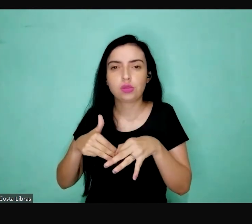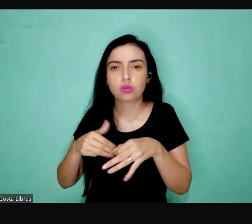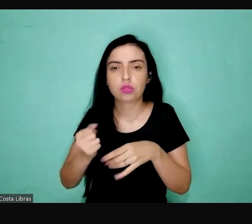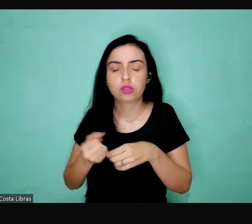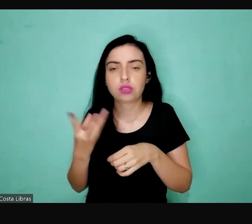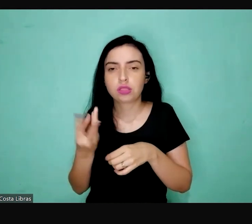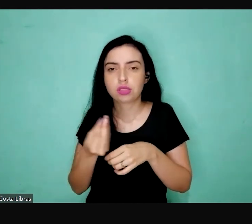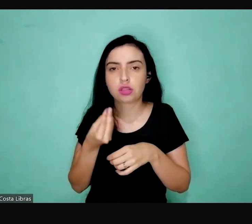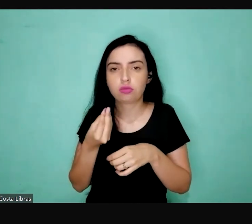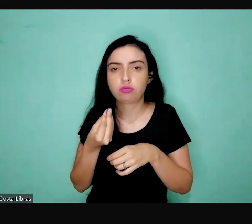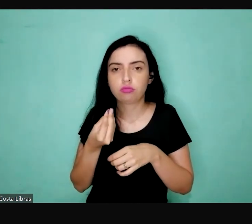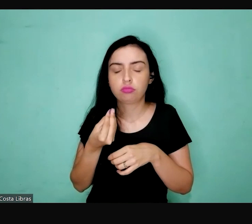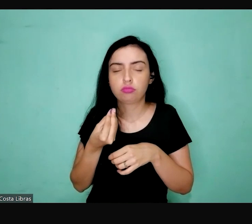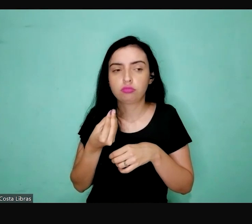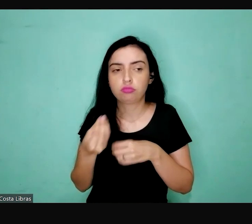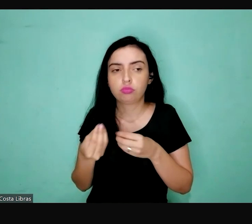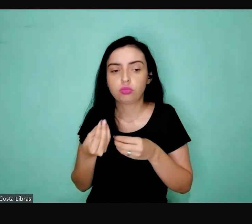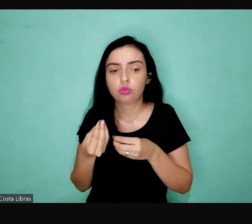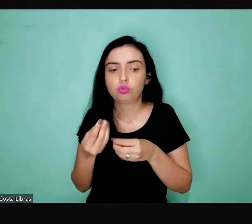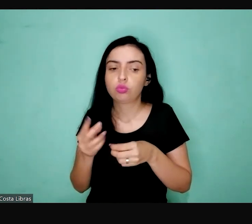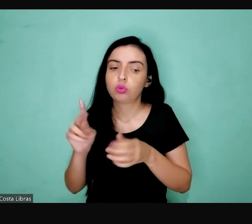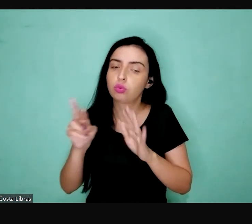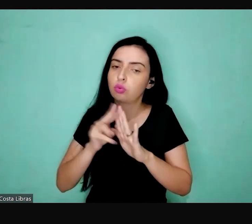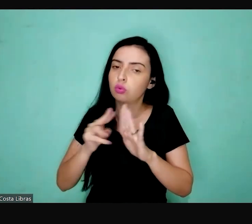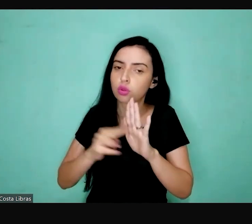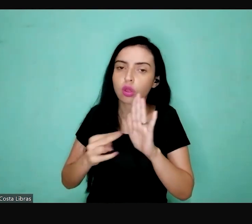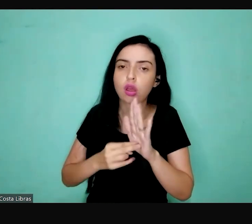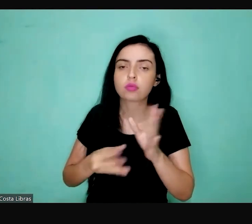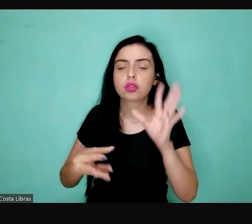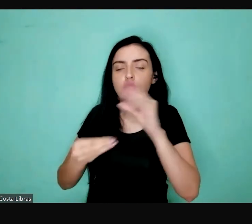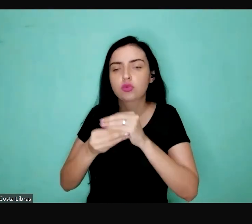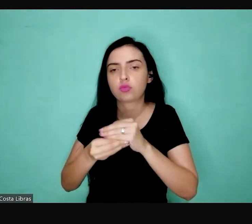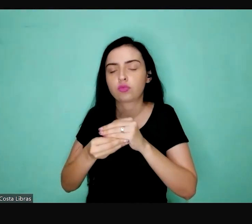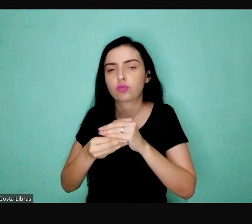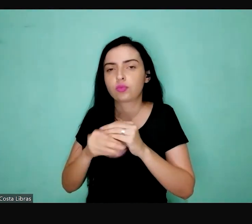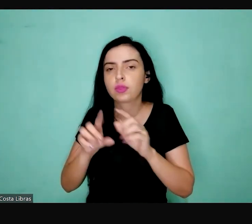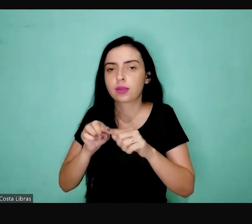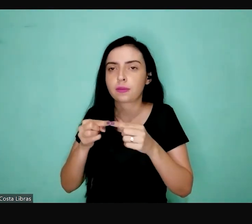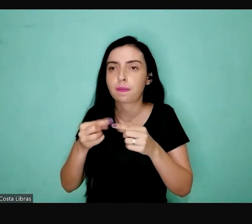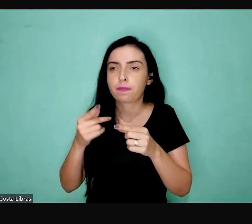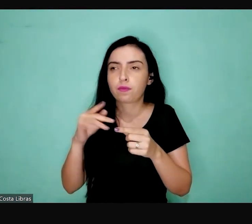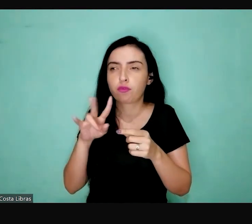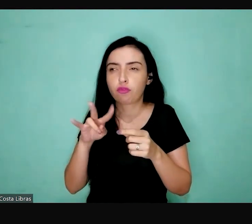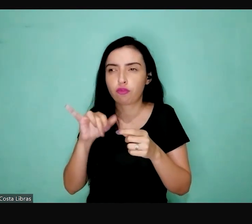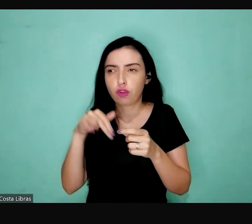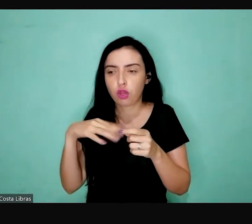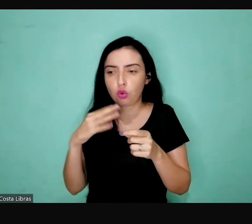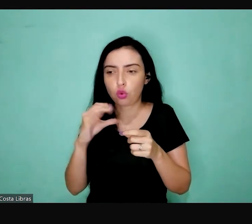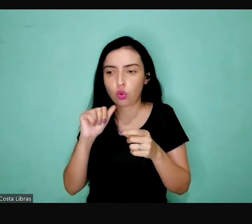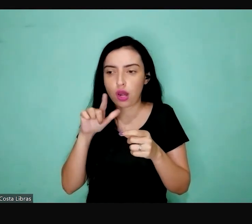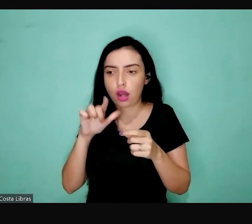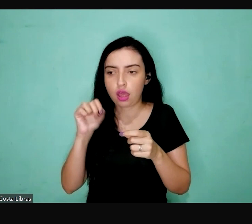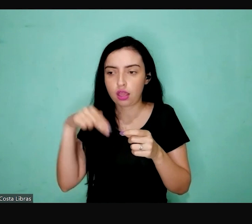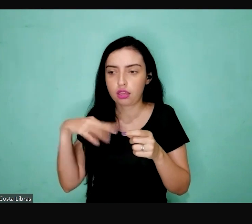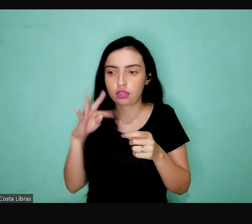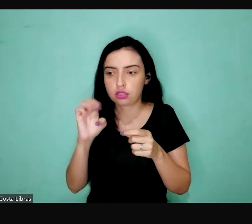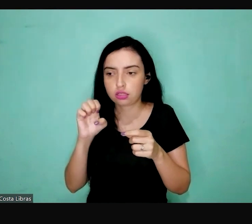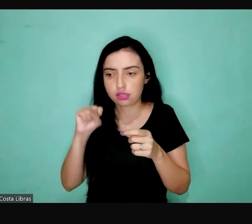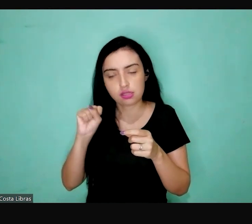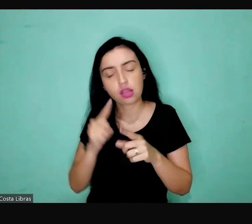também não são normas vinculantes, mas têm um prestígio grande como soft law,